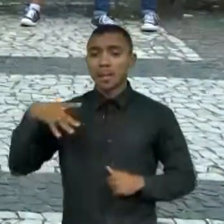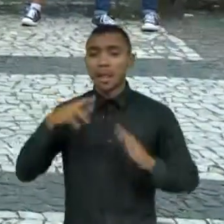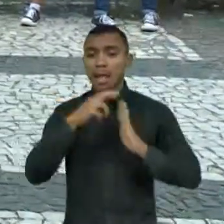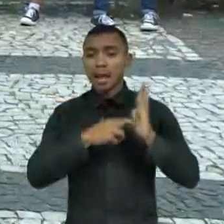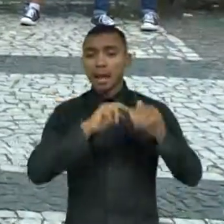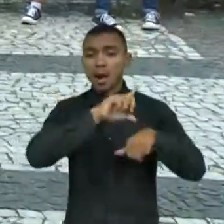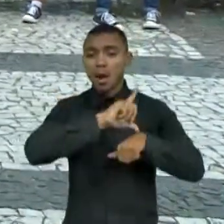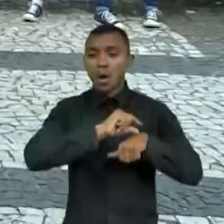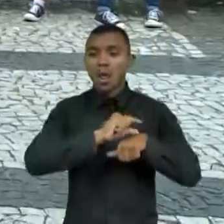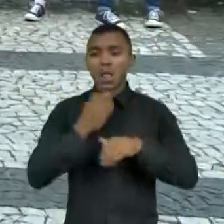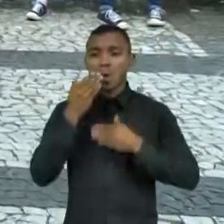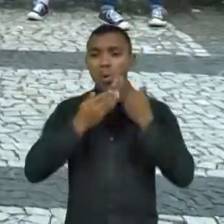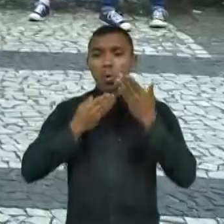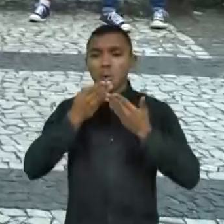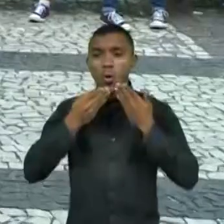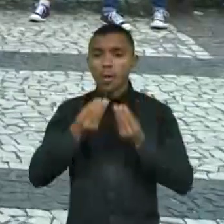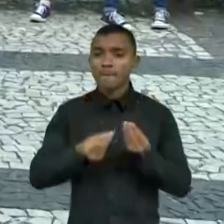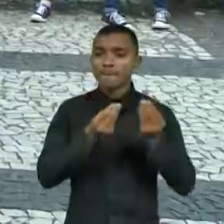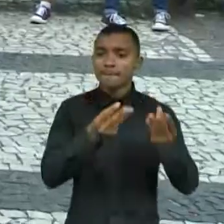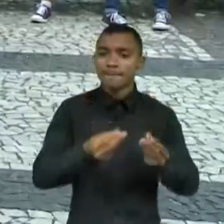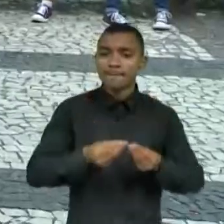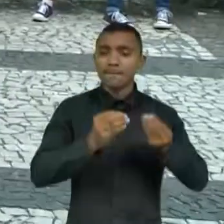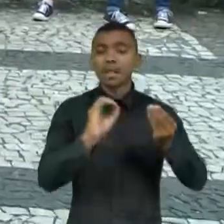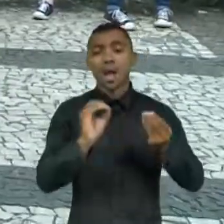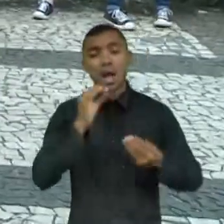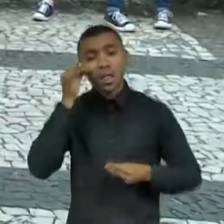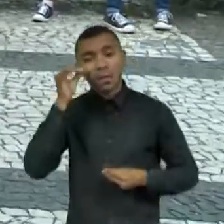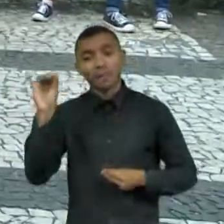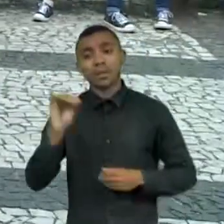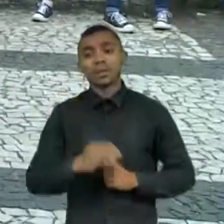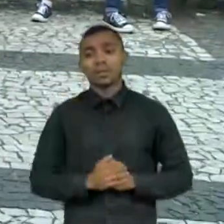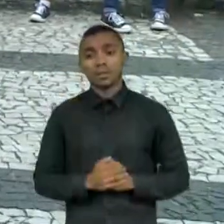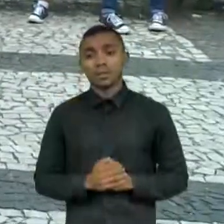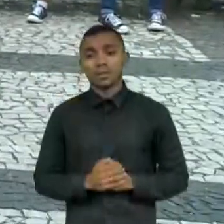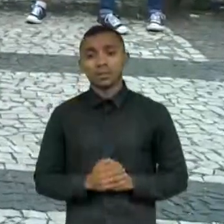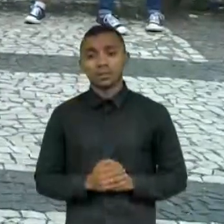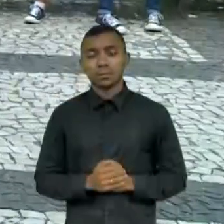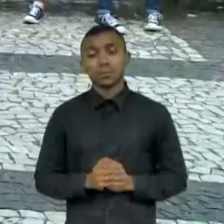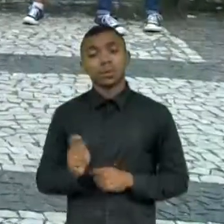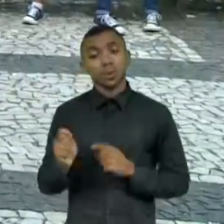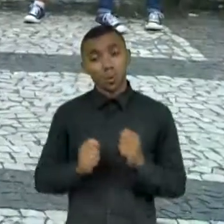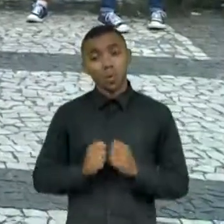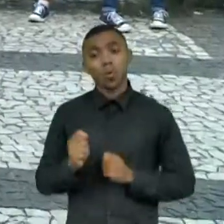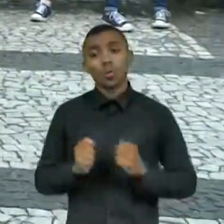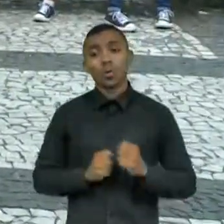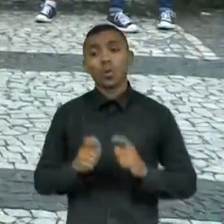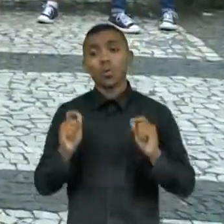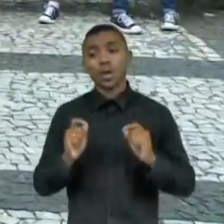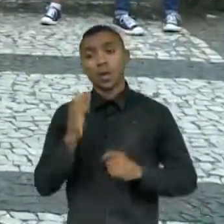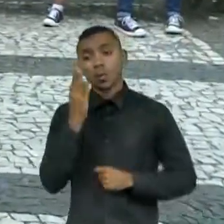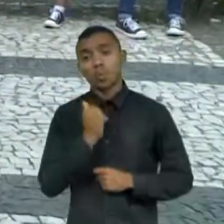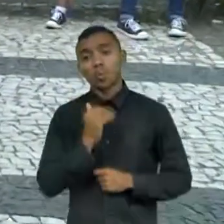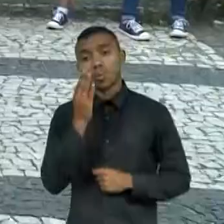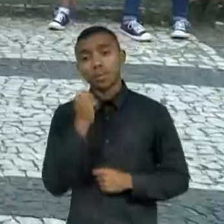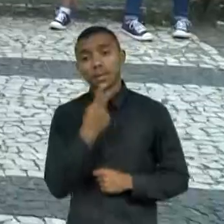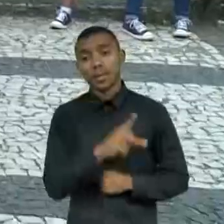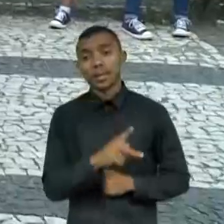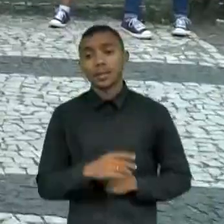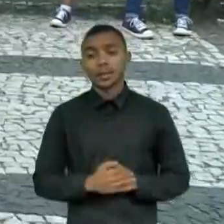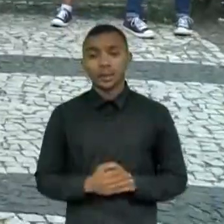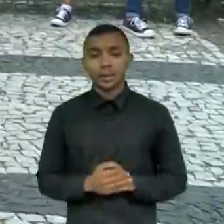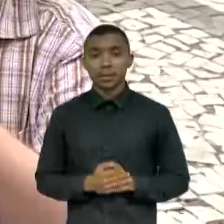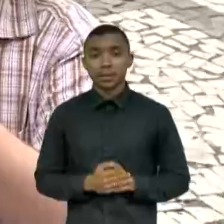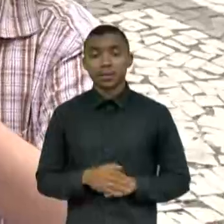muitas guloseimas, nada de açúcar e controlar, né, de certa forma, a alimentação dela nessa primeira infância para